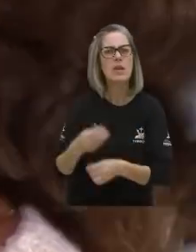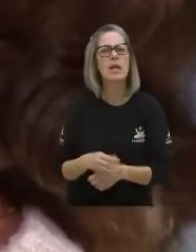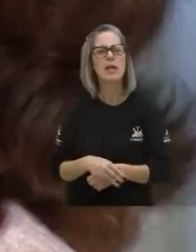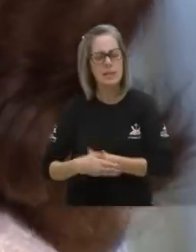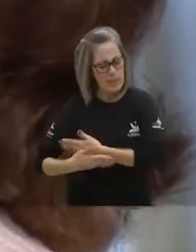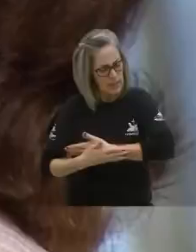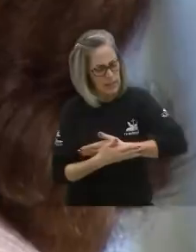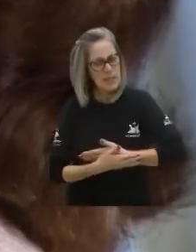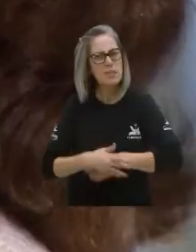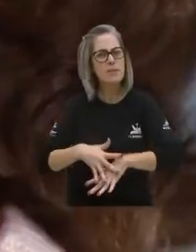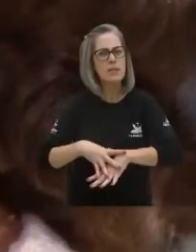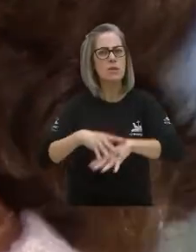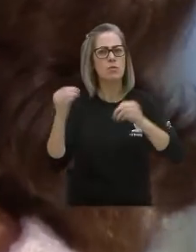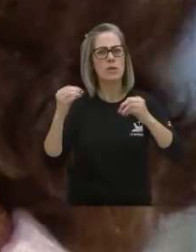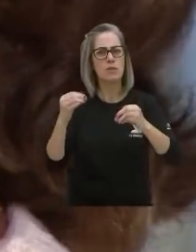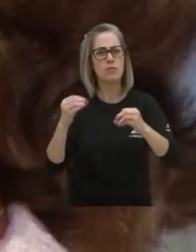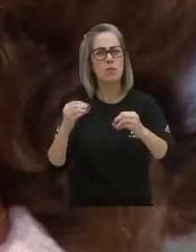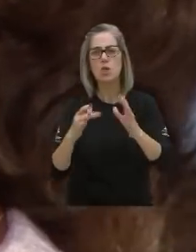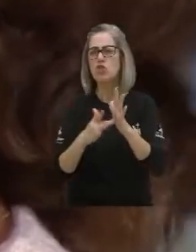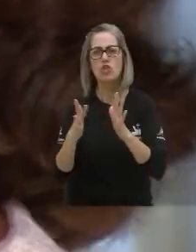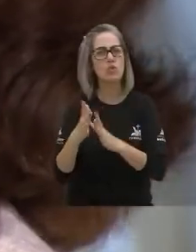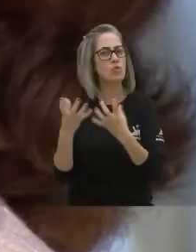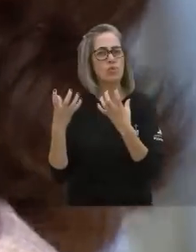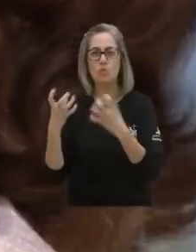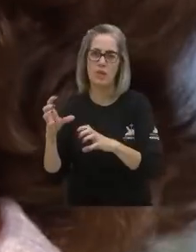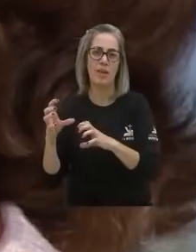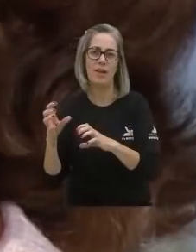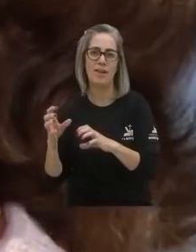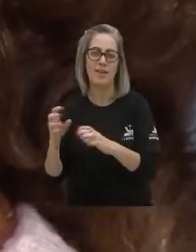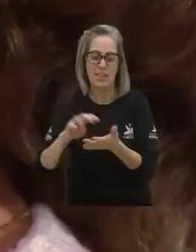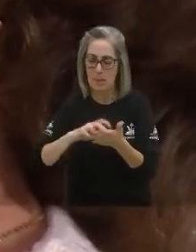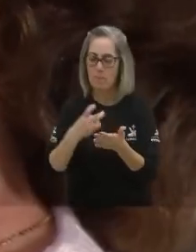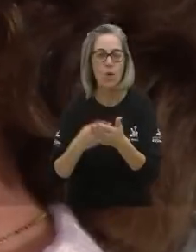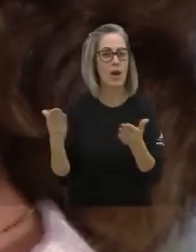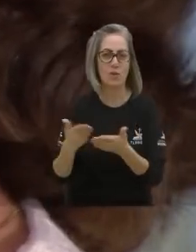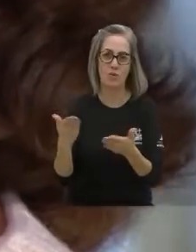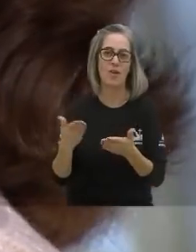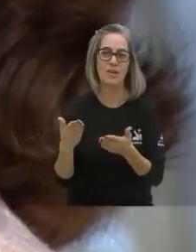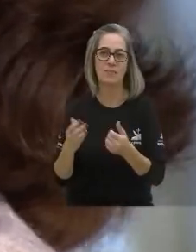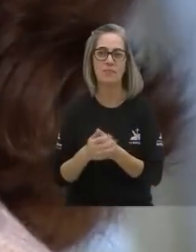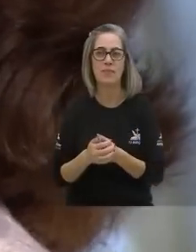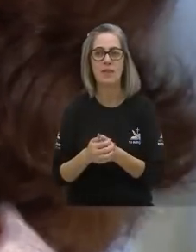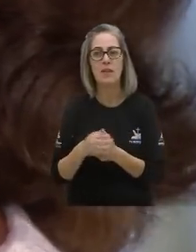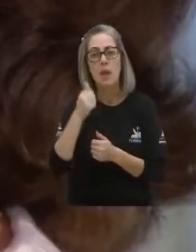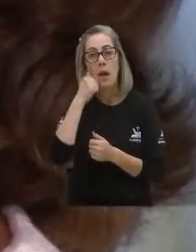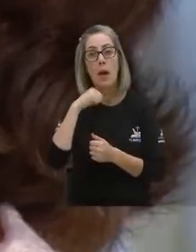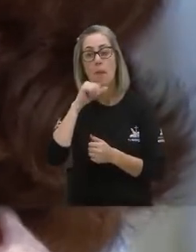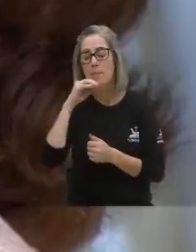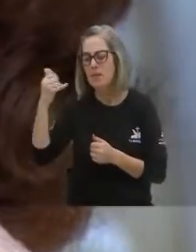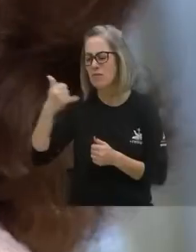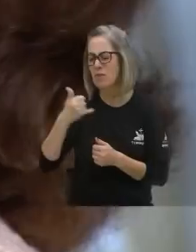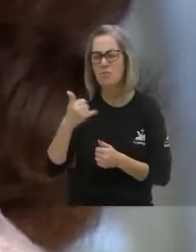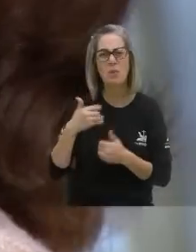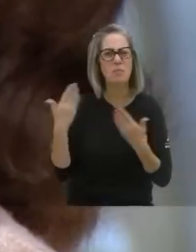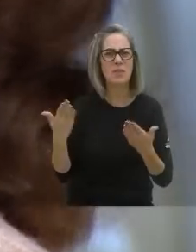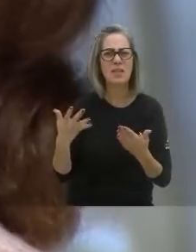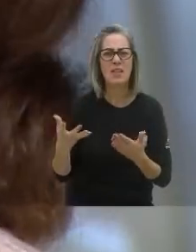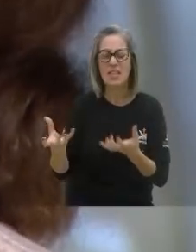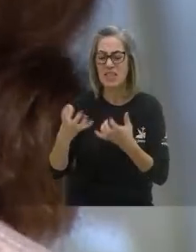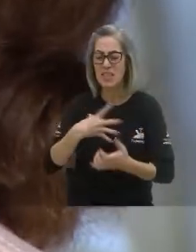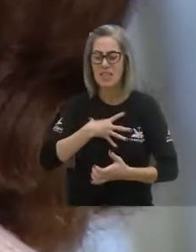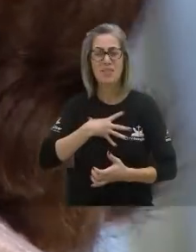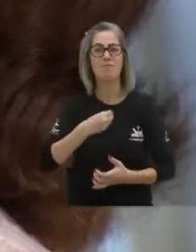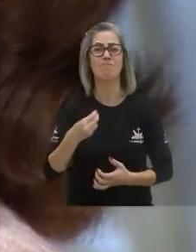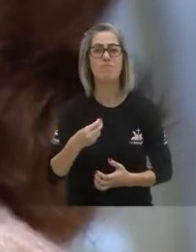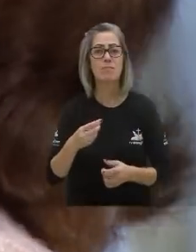curado, ele não vai, Jesus não quer ele agora, vai deixar ele com a gente. A mãe desesperou, um dia disse para mim que tinha vontade de acabar com a vida. Eu falei, não